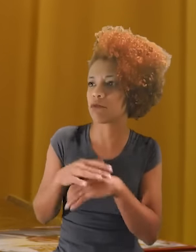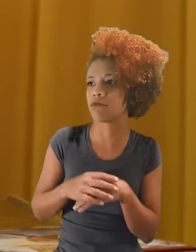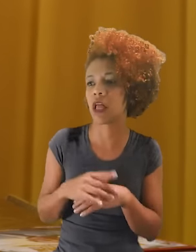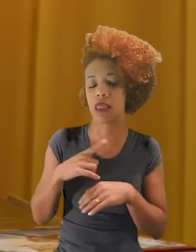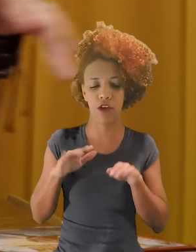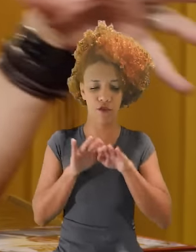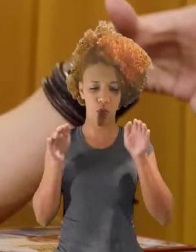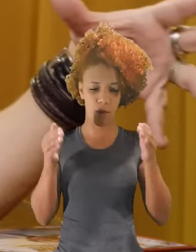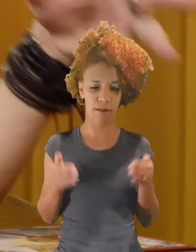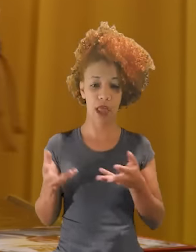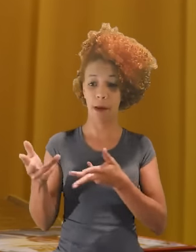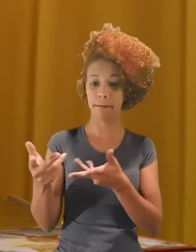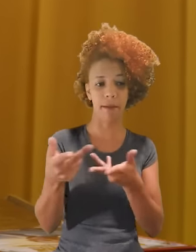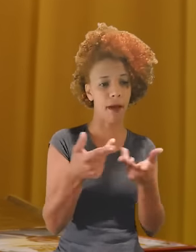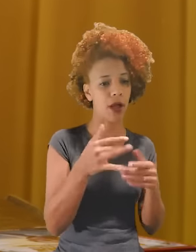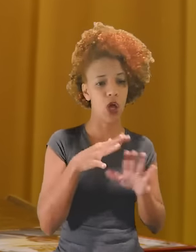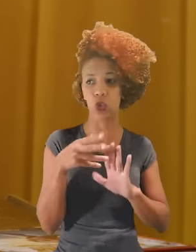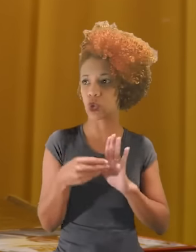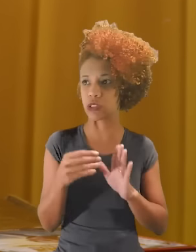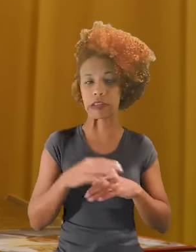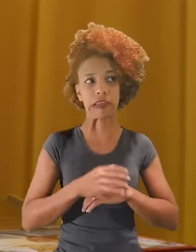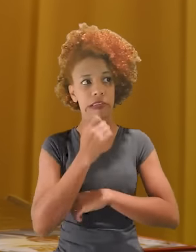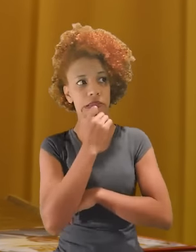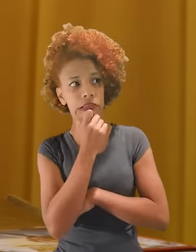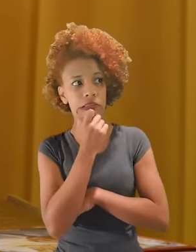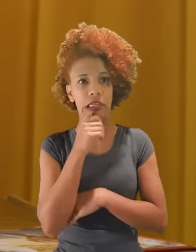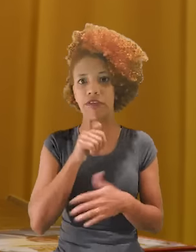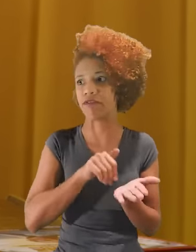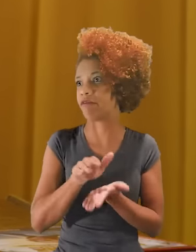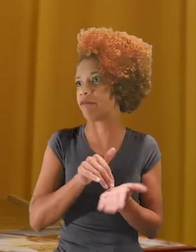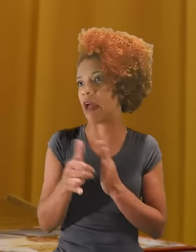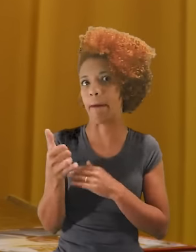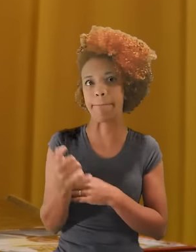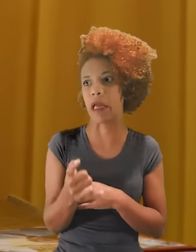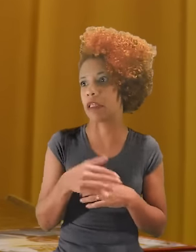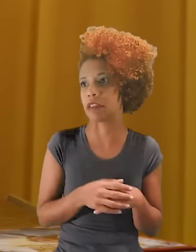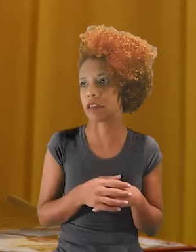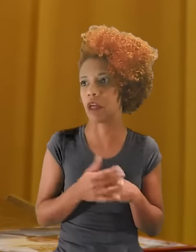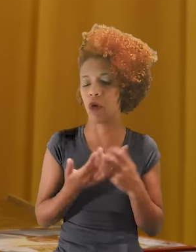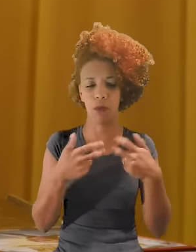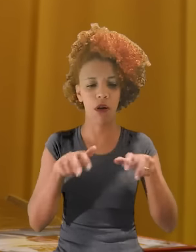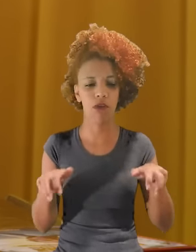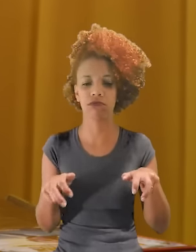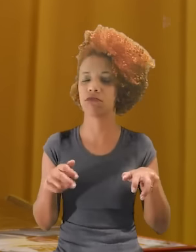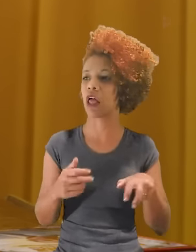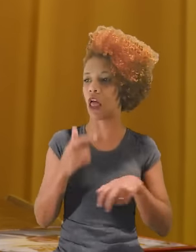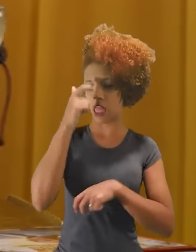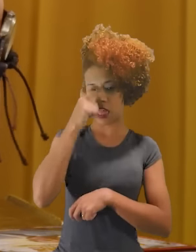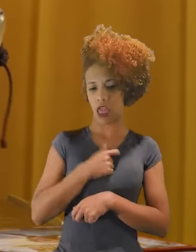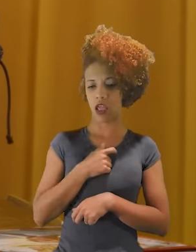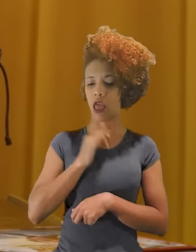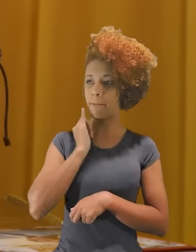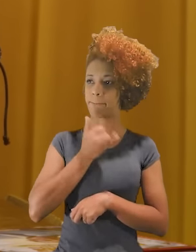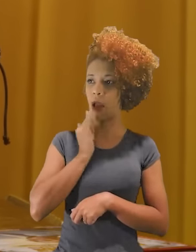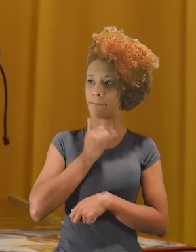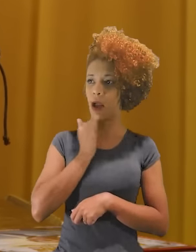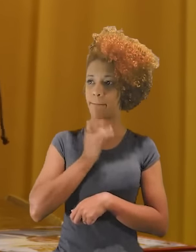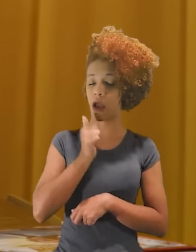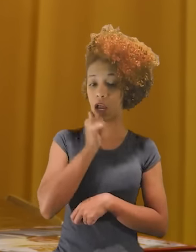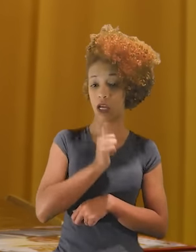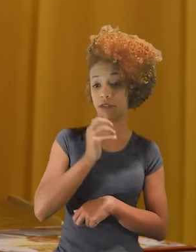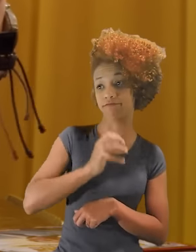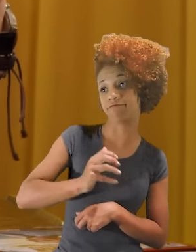botou um palquinho, convidou todos os caras para ir lá, os caras, cara, vai mandar a galera embora, deu alguma merda, né? Quando chegou lá, era ele contando a história da Branca